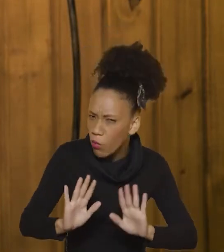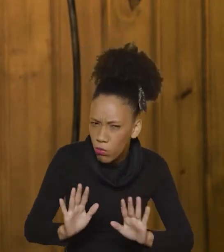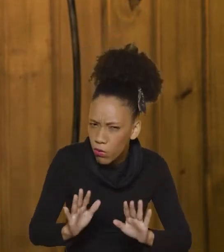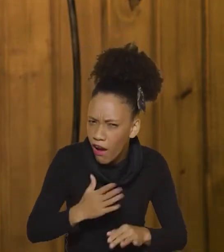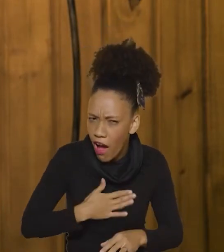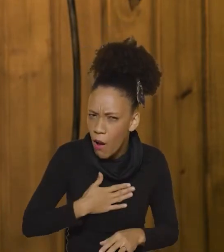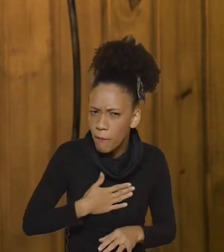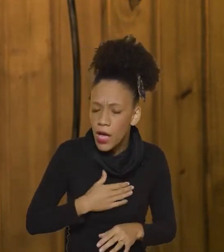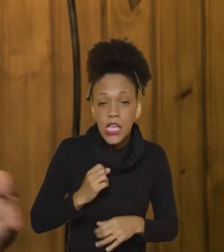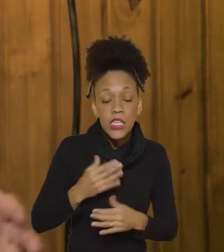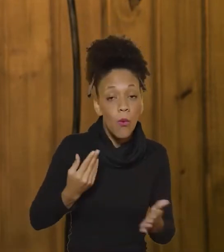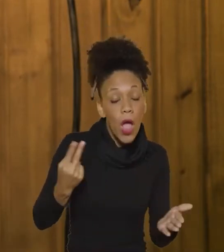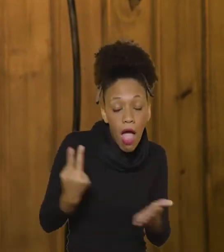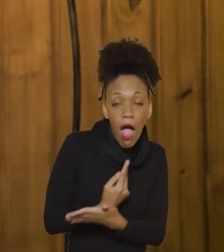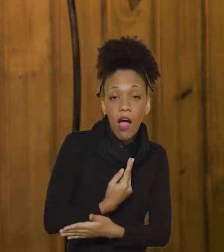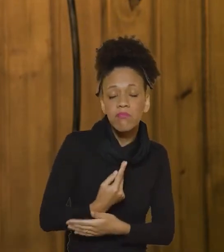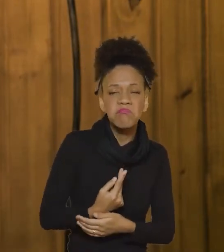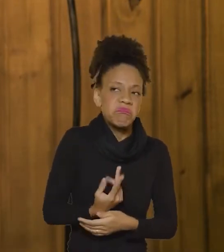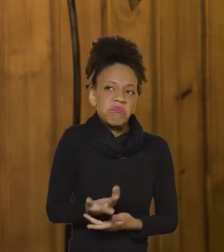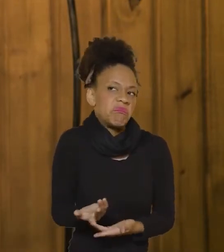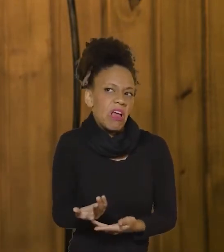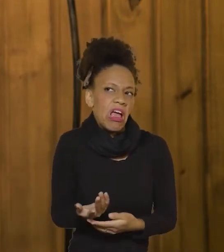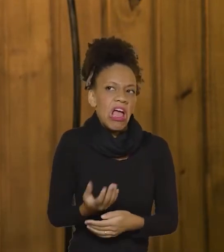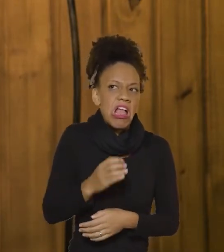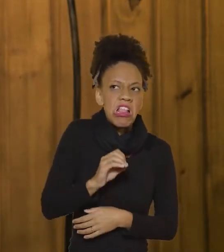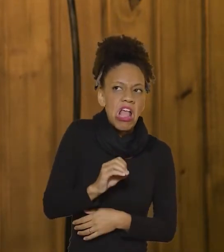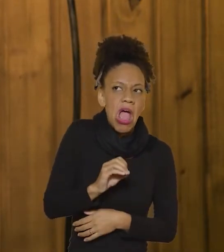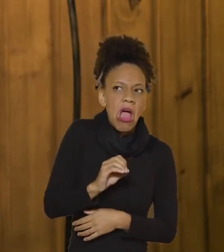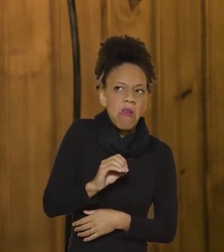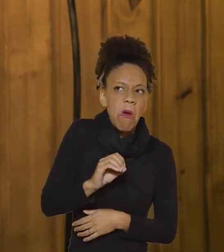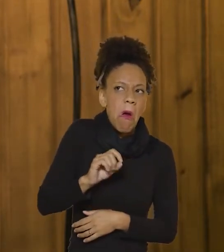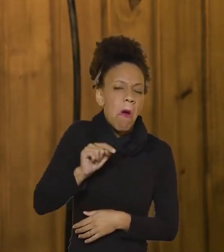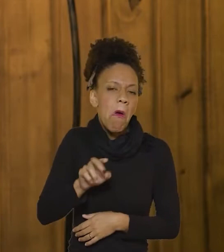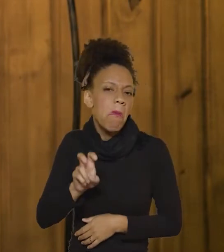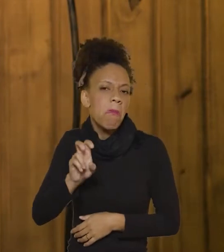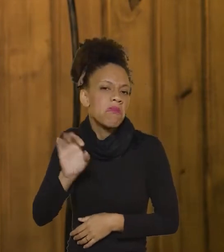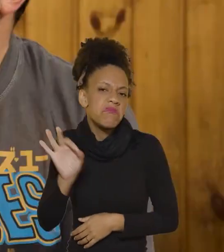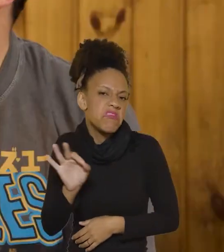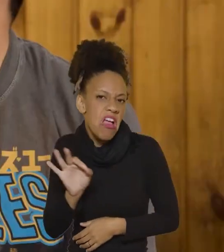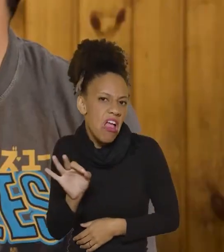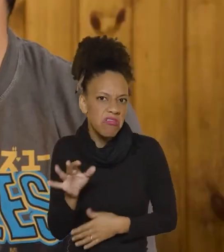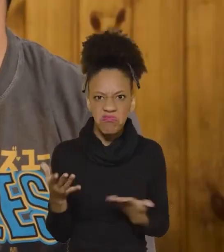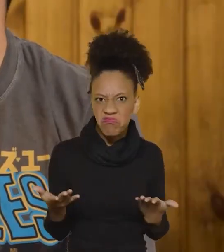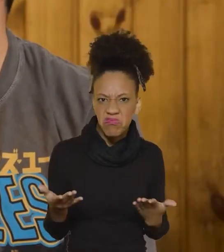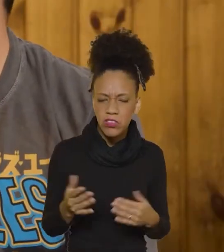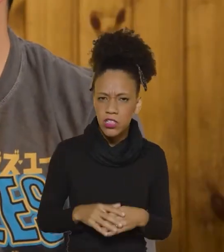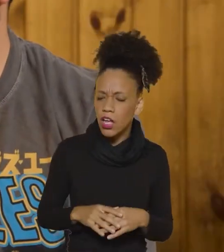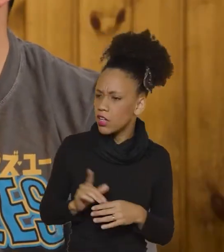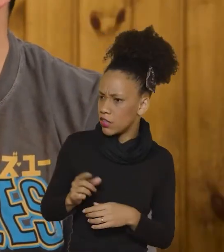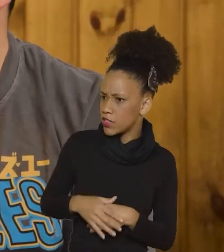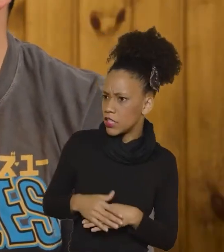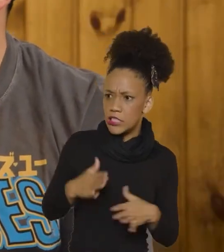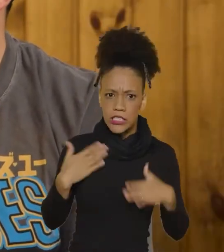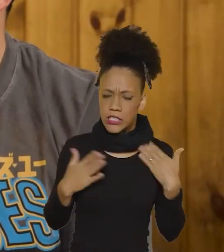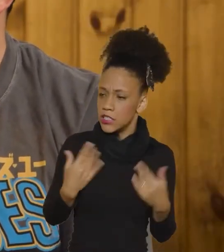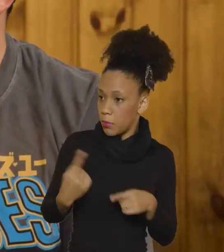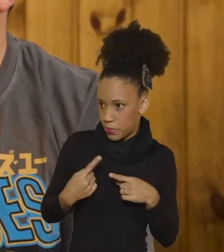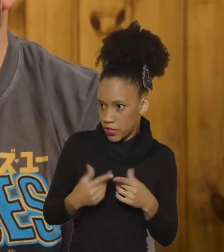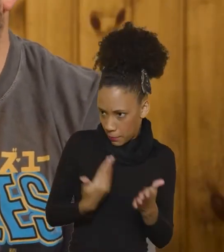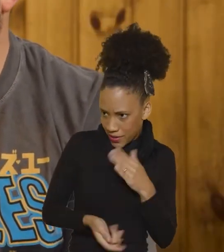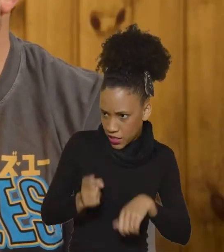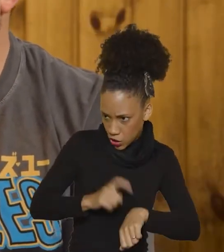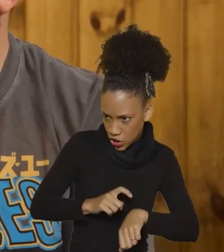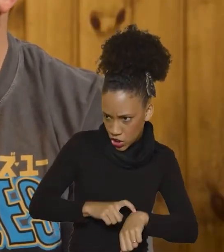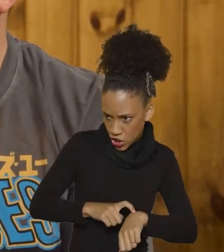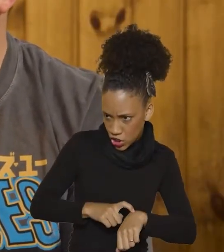Ali se eu errar uma hora eu tô perdendo 106 e não por cento ali de todo mundo frente que eu tenho de patrimônio deixa nesse momento precisa ficar desesperado e sabendo dinheiro